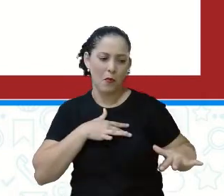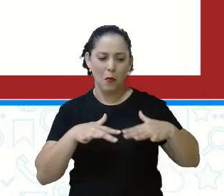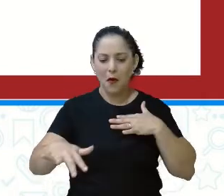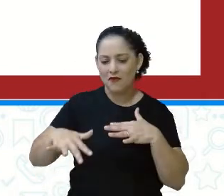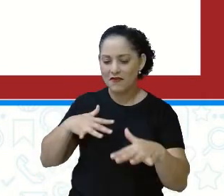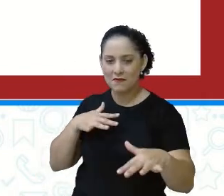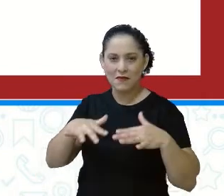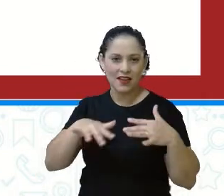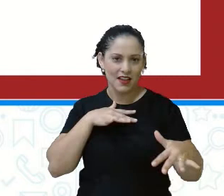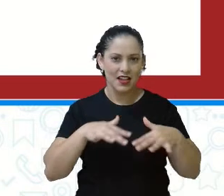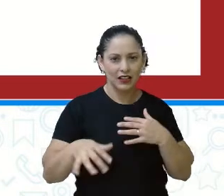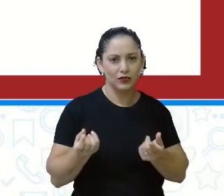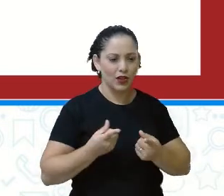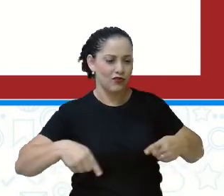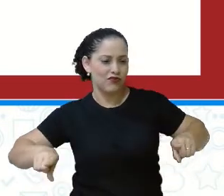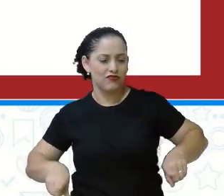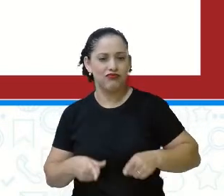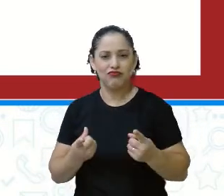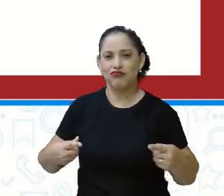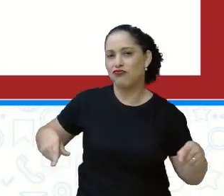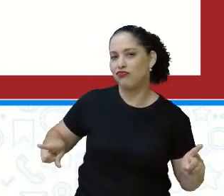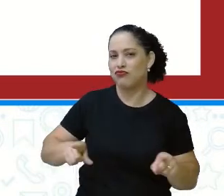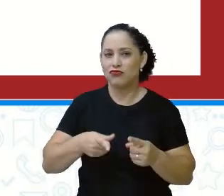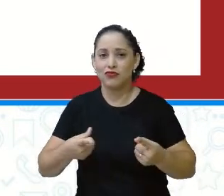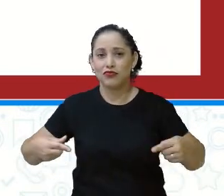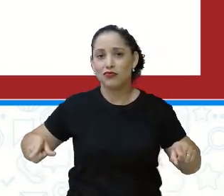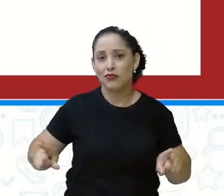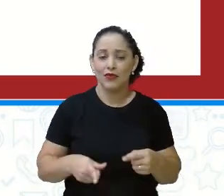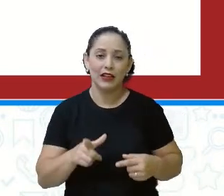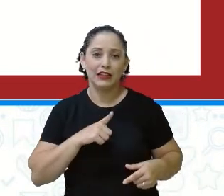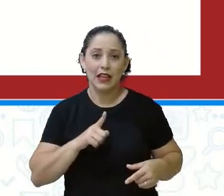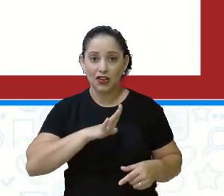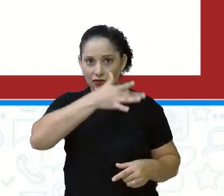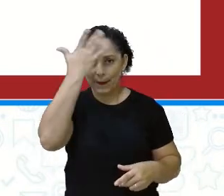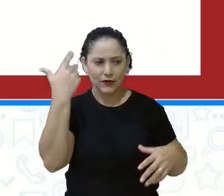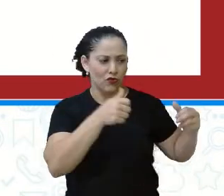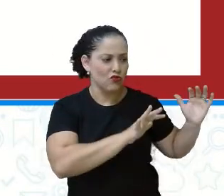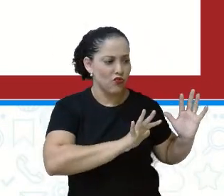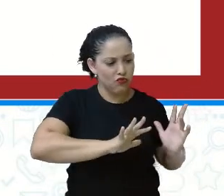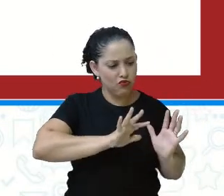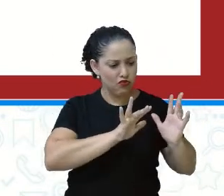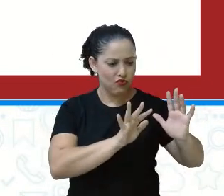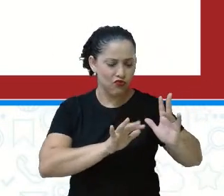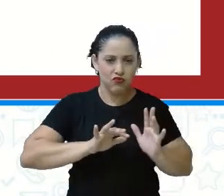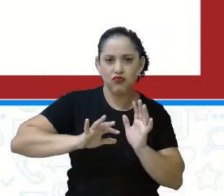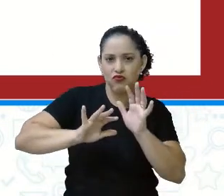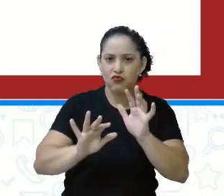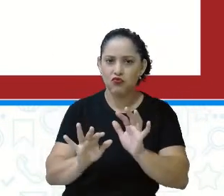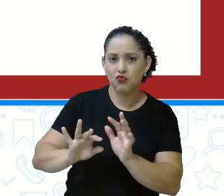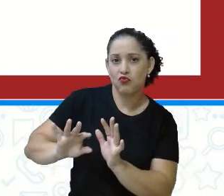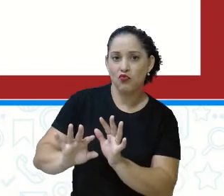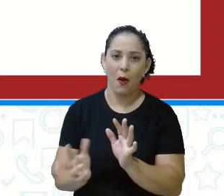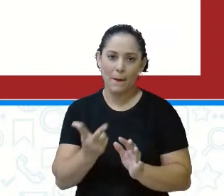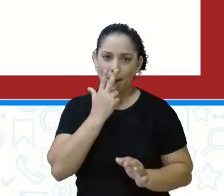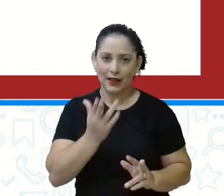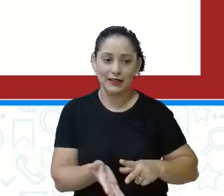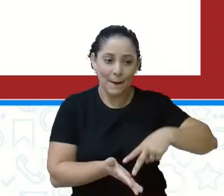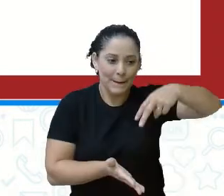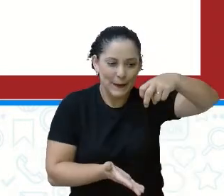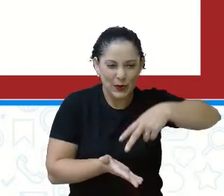música muito instrumental e que as pessoas dançam assim de forma como se estivesse